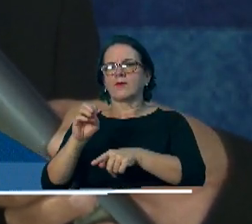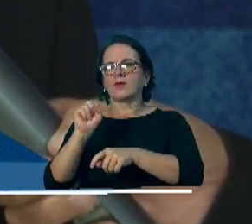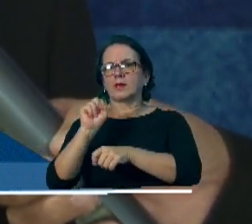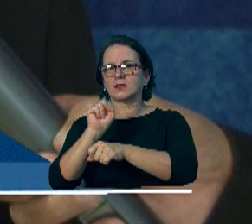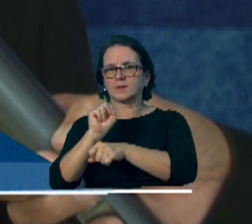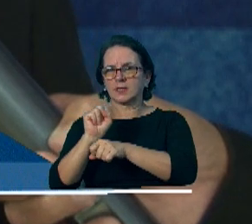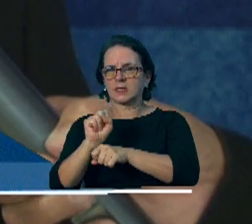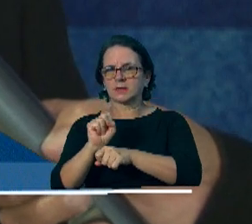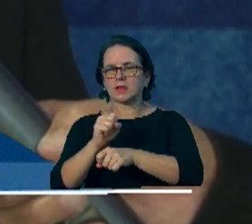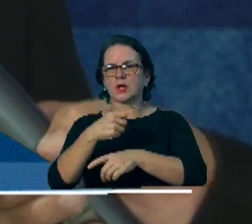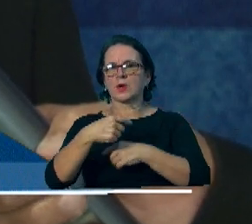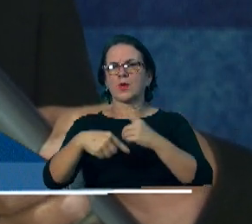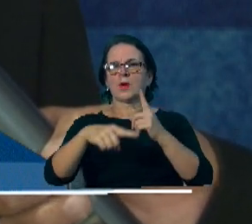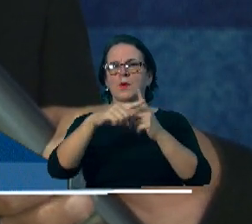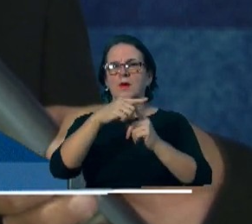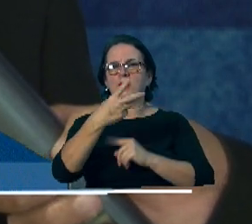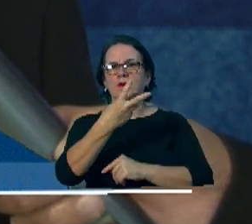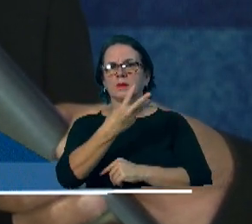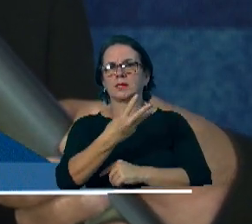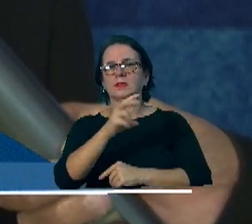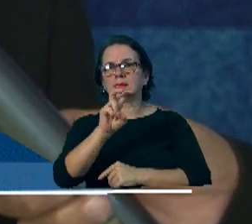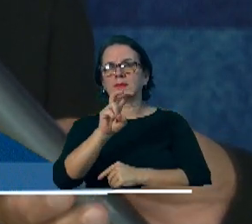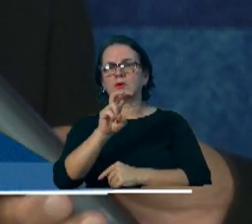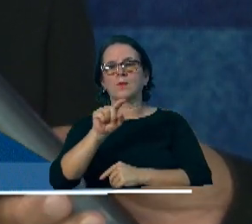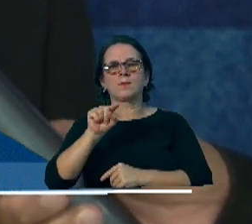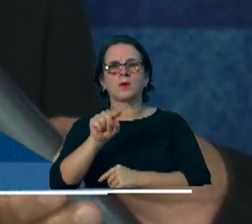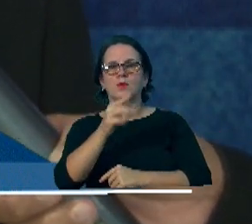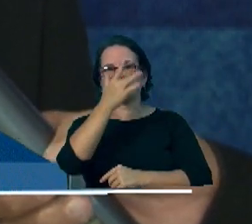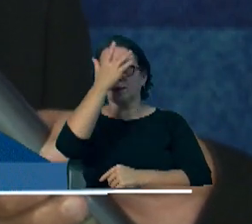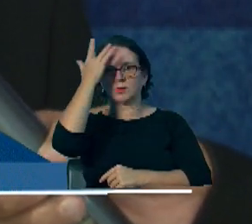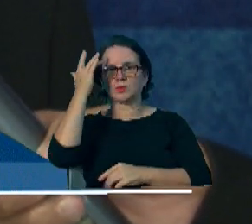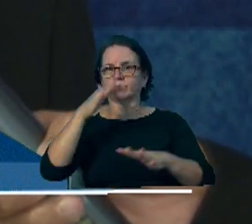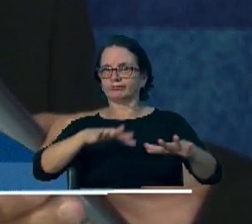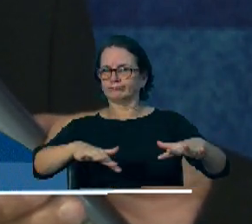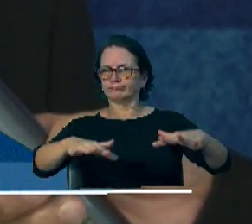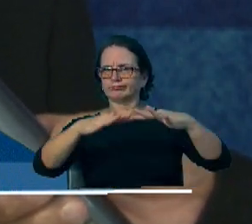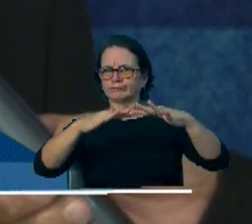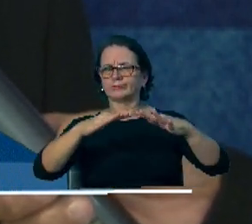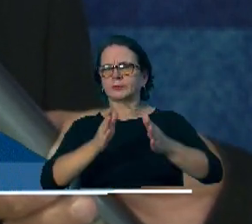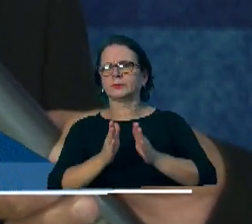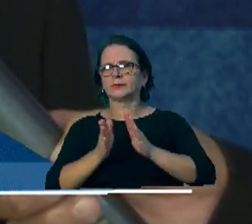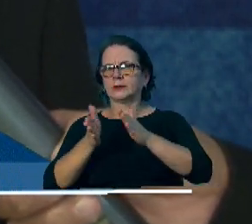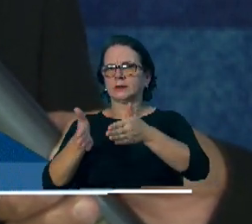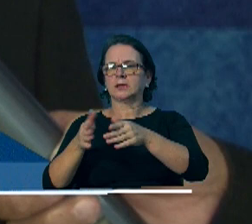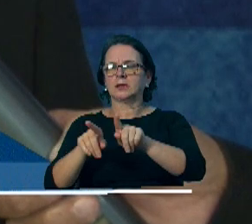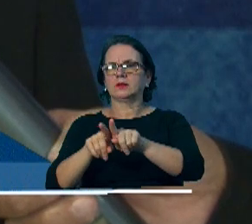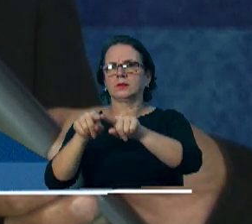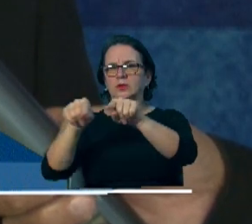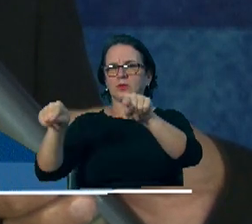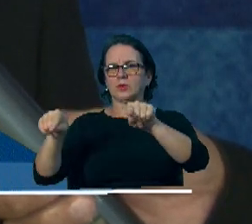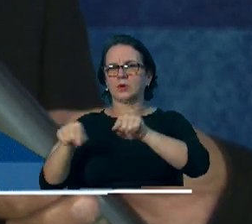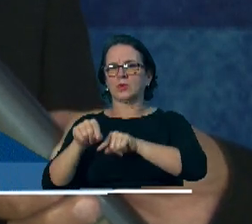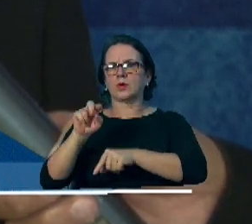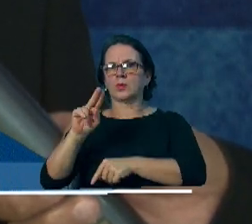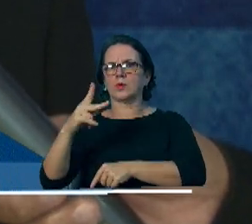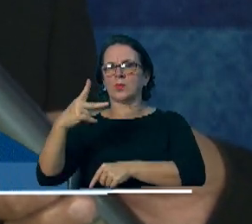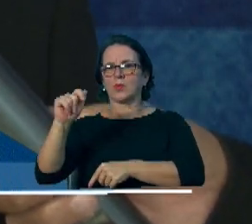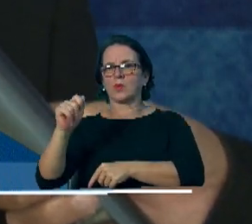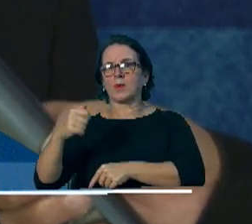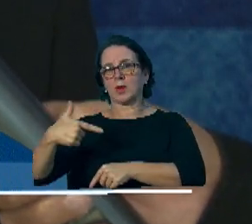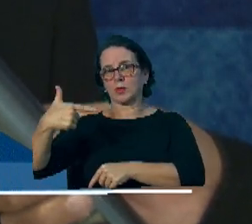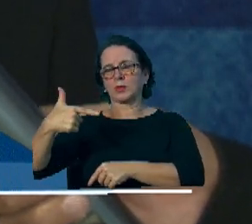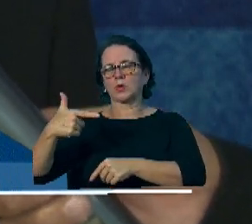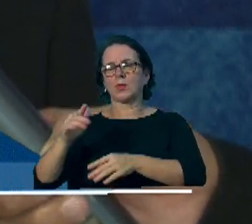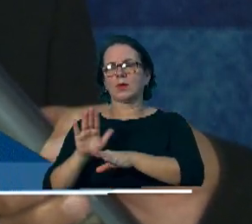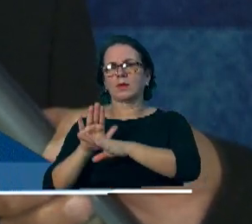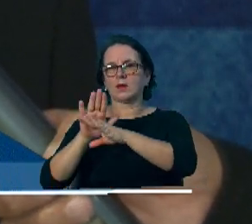aproximadamente mais de 35 mil pessoas então a uma UBS que se tornaria uma UPA 2 uma